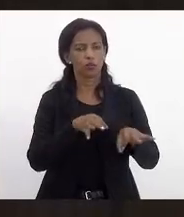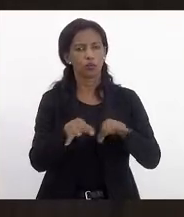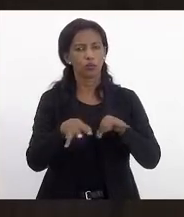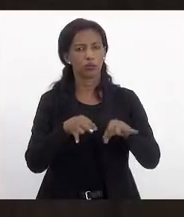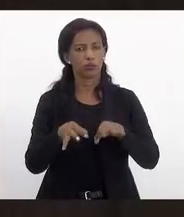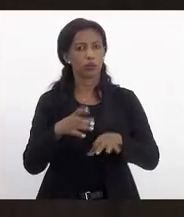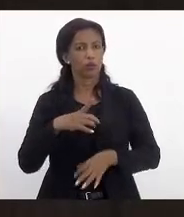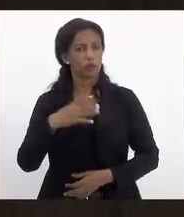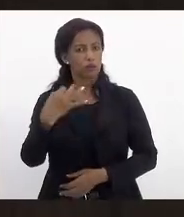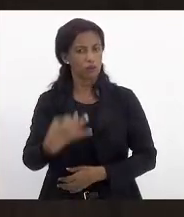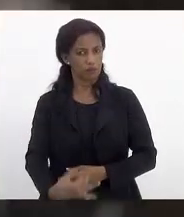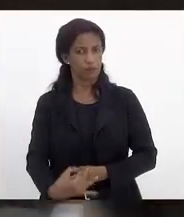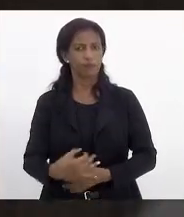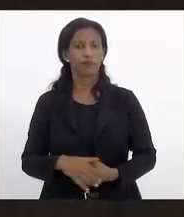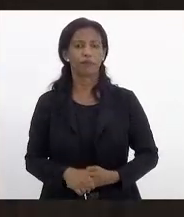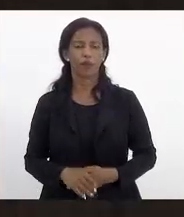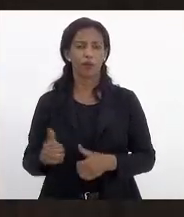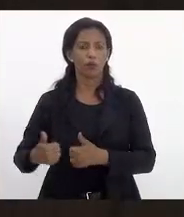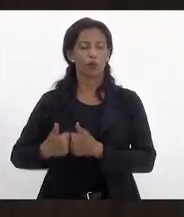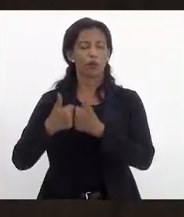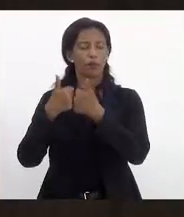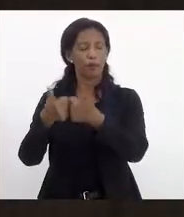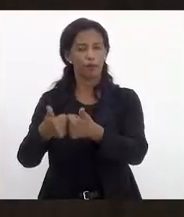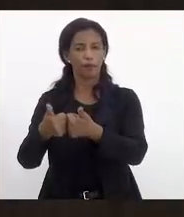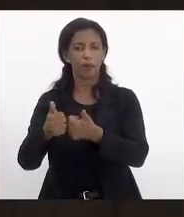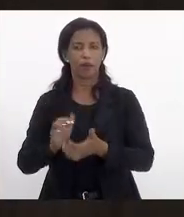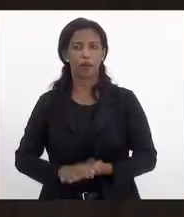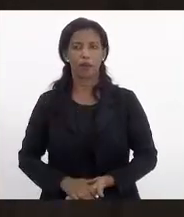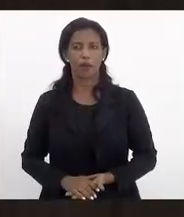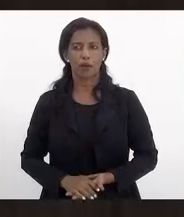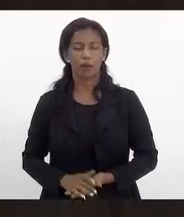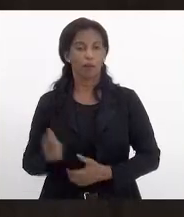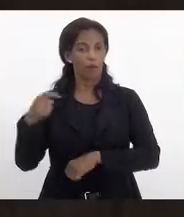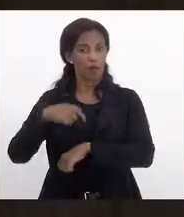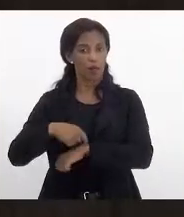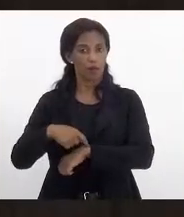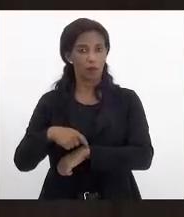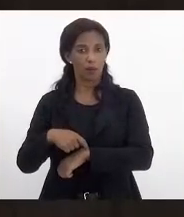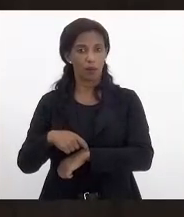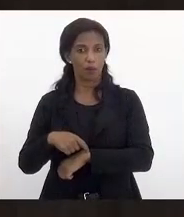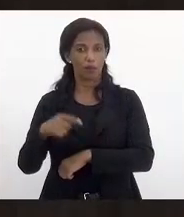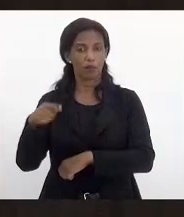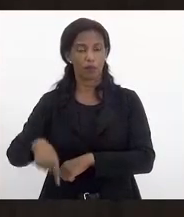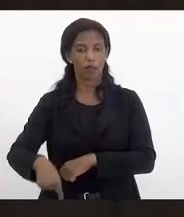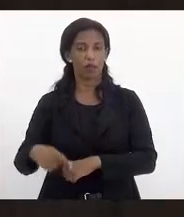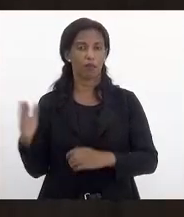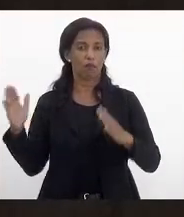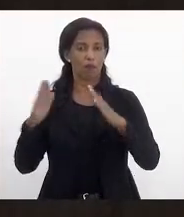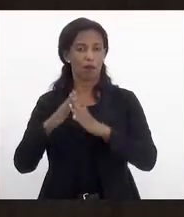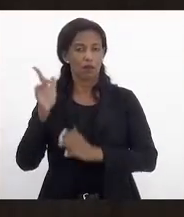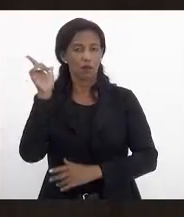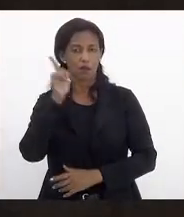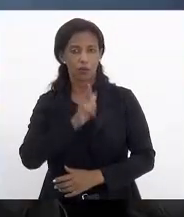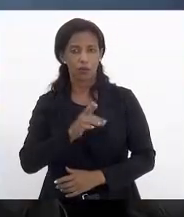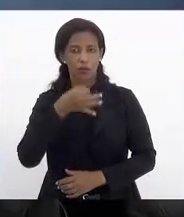que eu tenho certeza foi o melhor, pelo menos para este momento, para que o Parlamento buscasse um consenso.